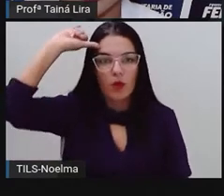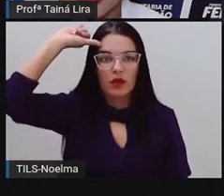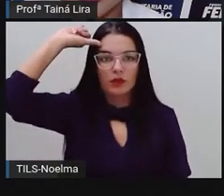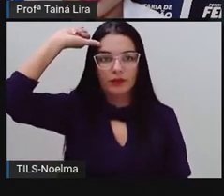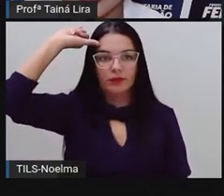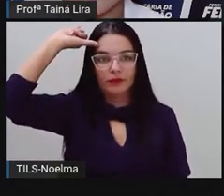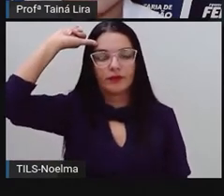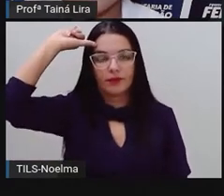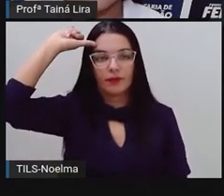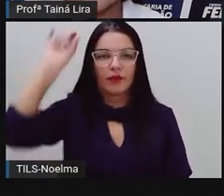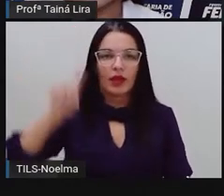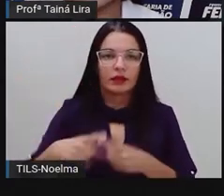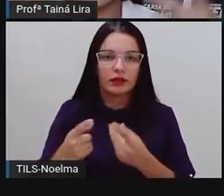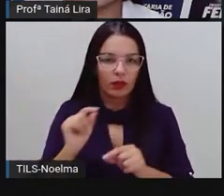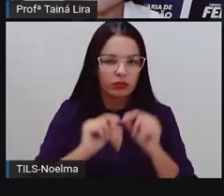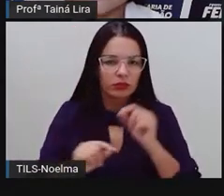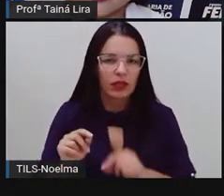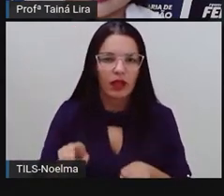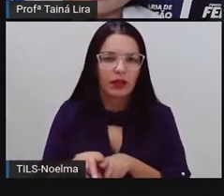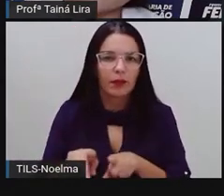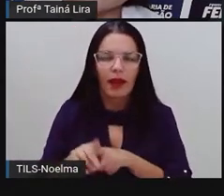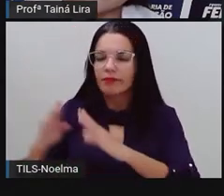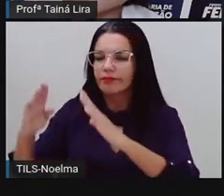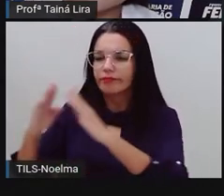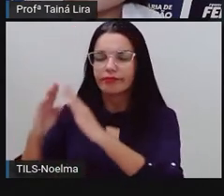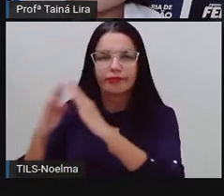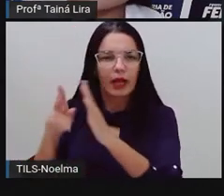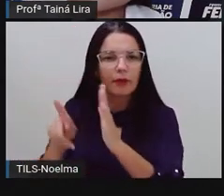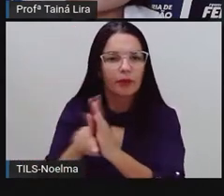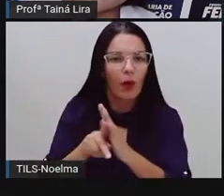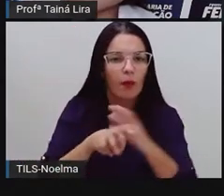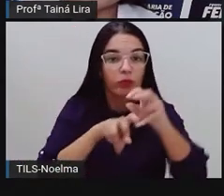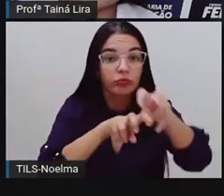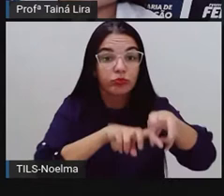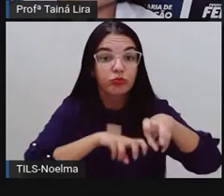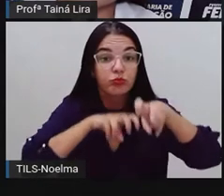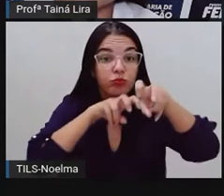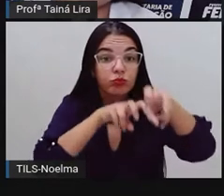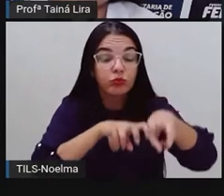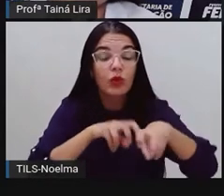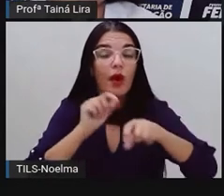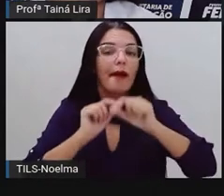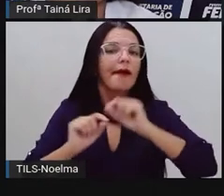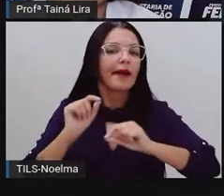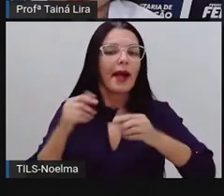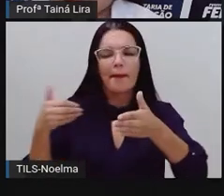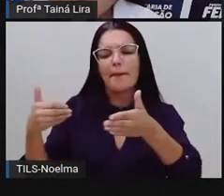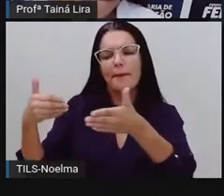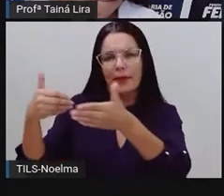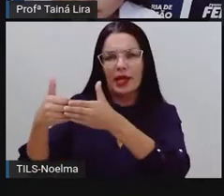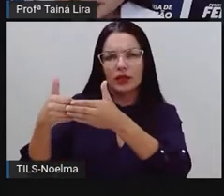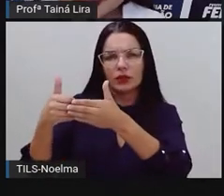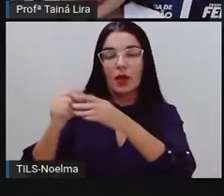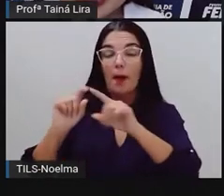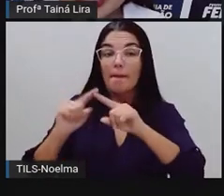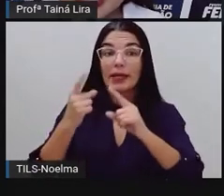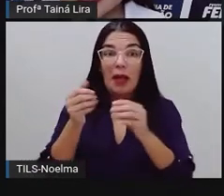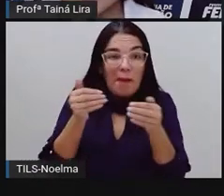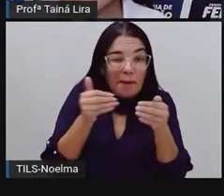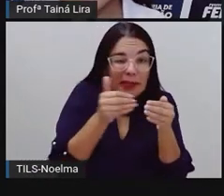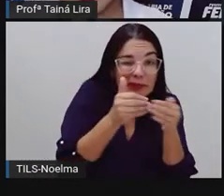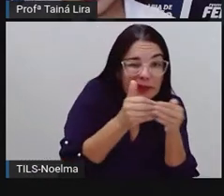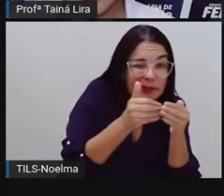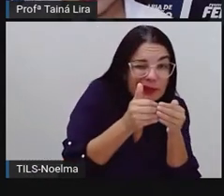muitas vezes as a Chácaras as propriedades né rurais ela se com perto umas das outras certo